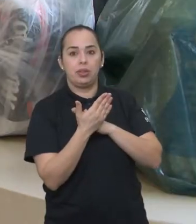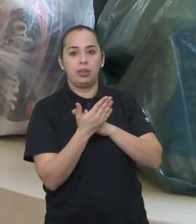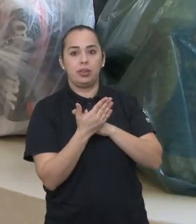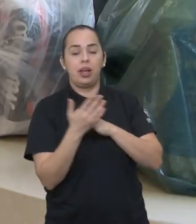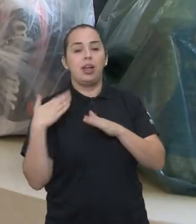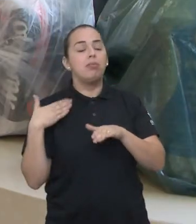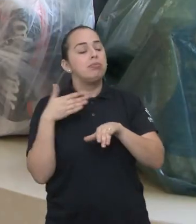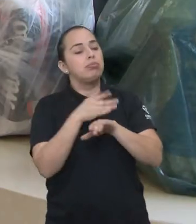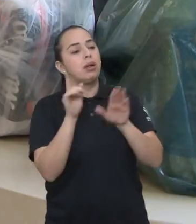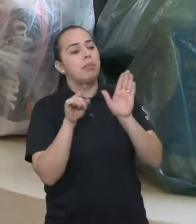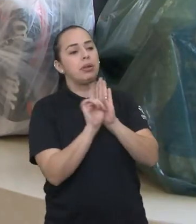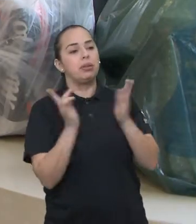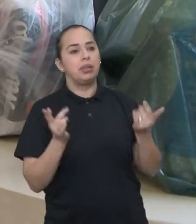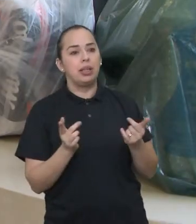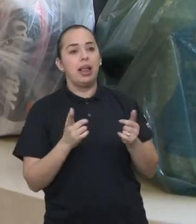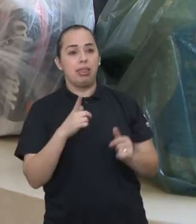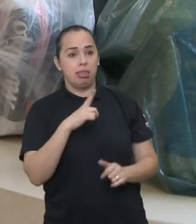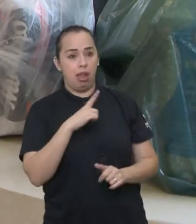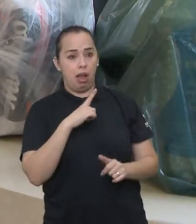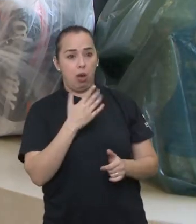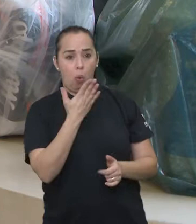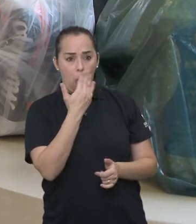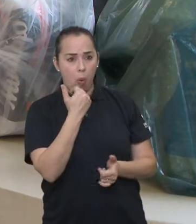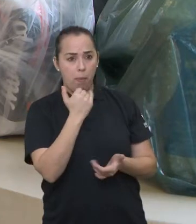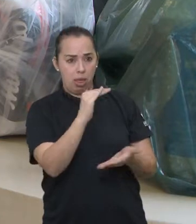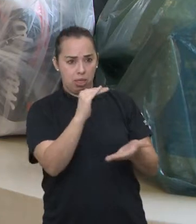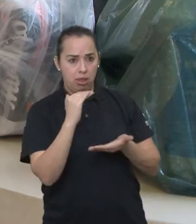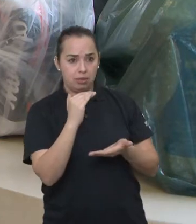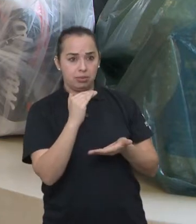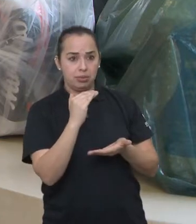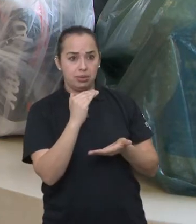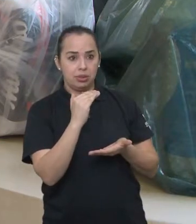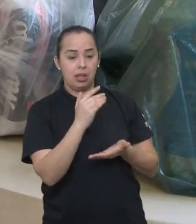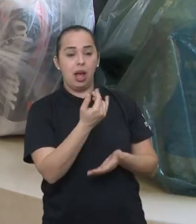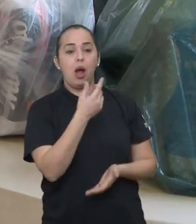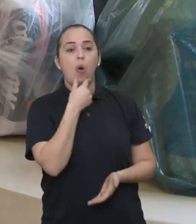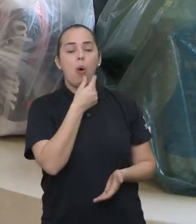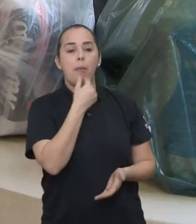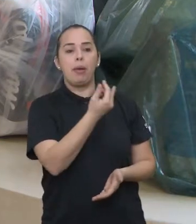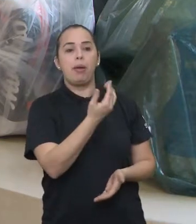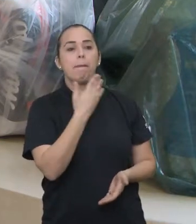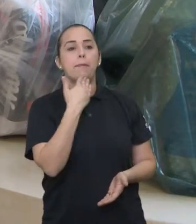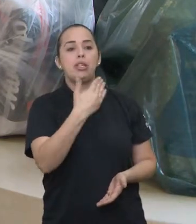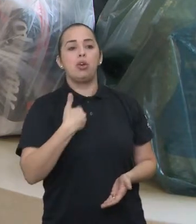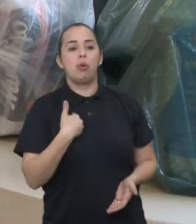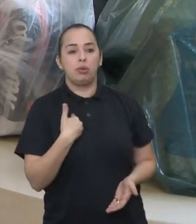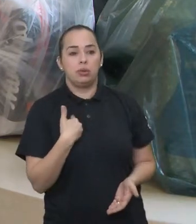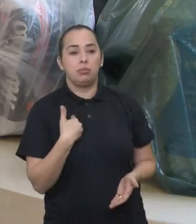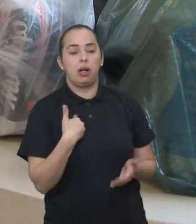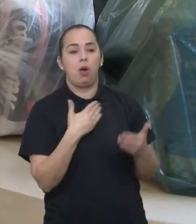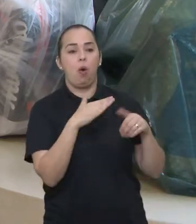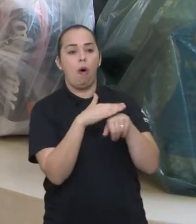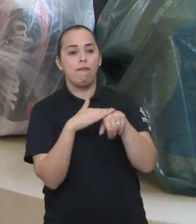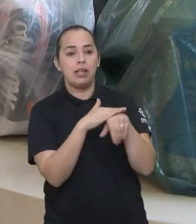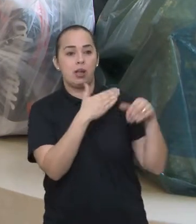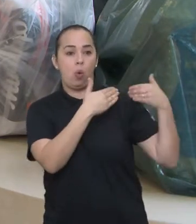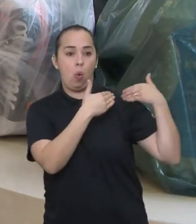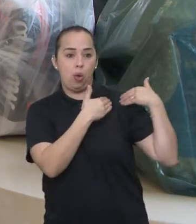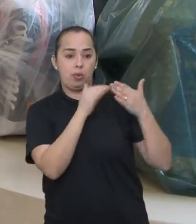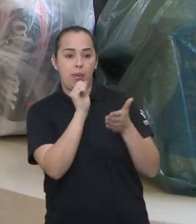cheguei aqui aí no estacionamento eu perguntei né você tava tendo distribuição de cesta ele pegou e pediu para mim conversar com